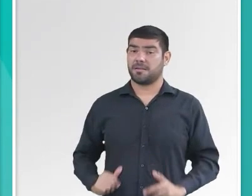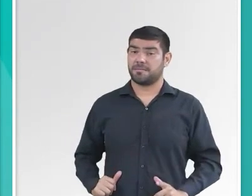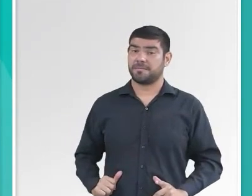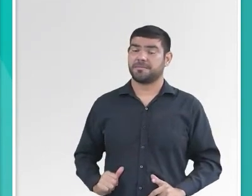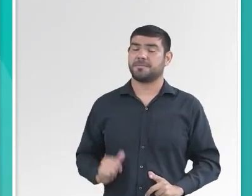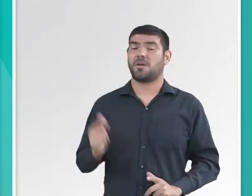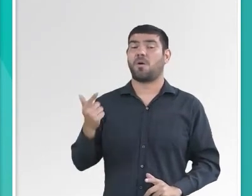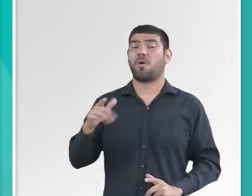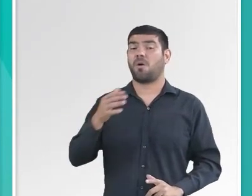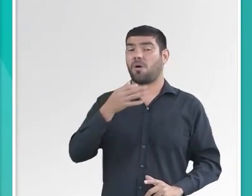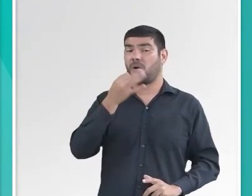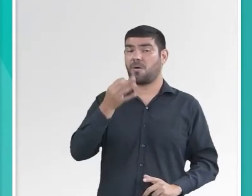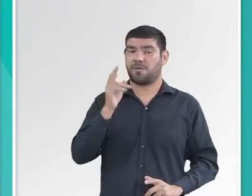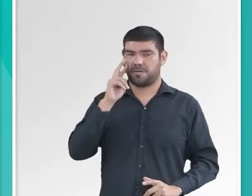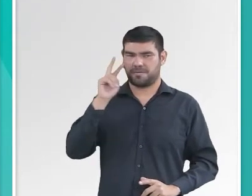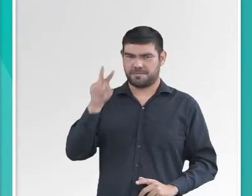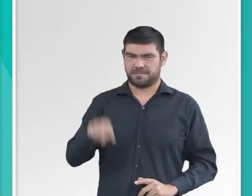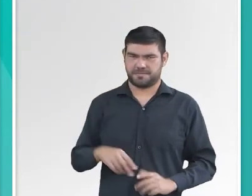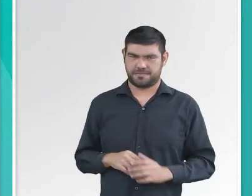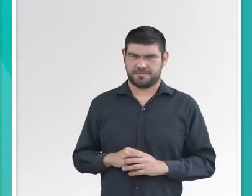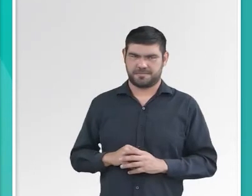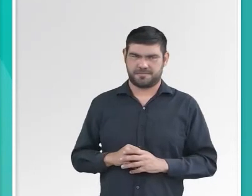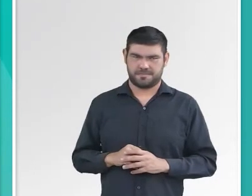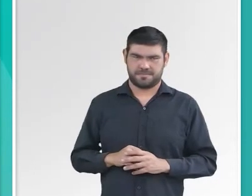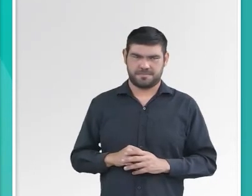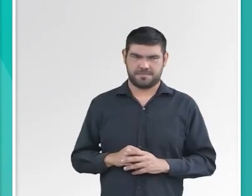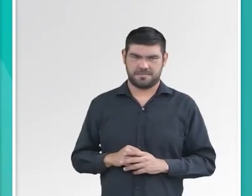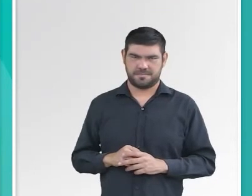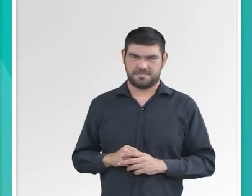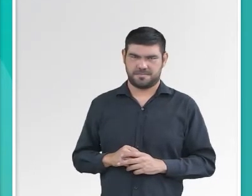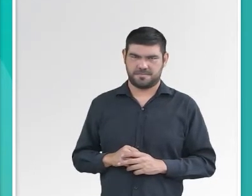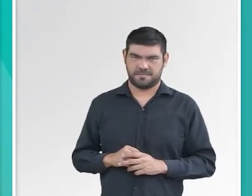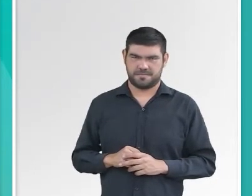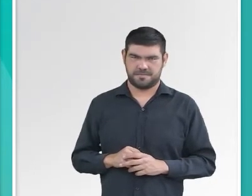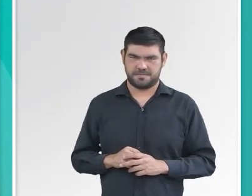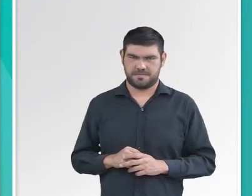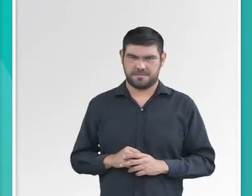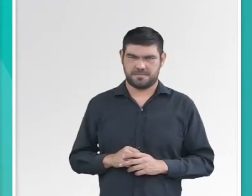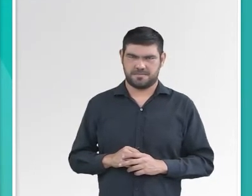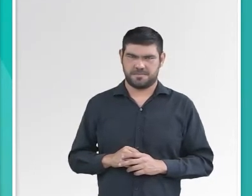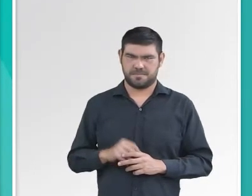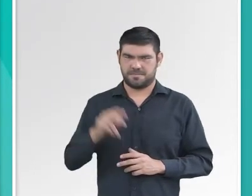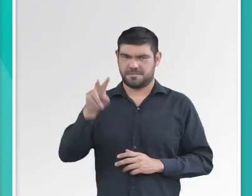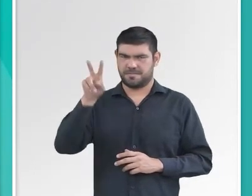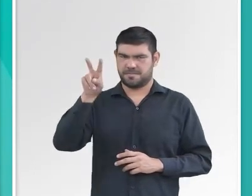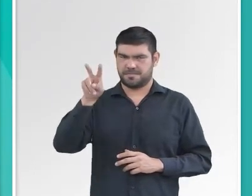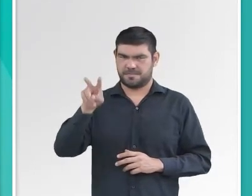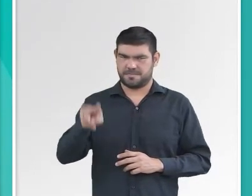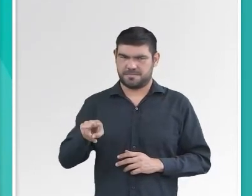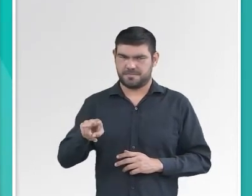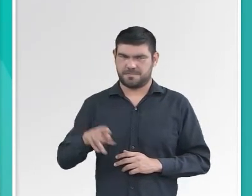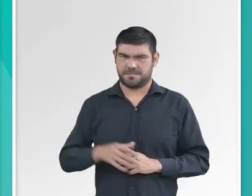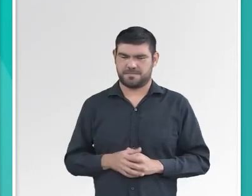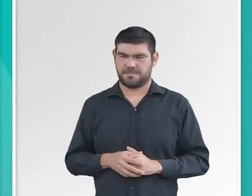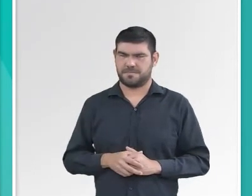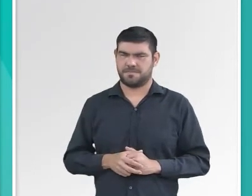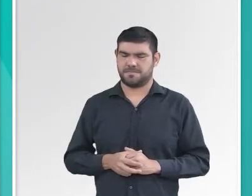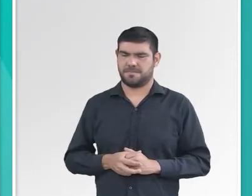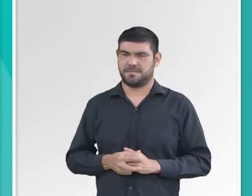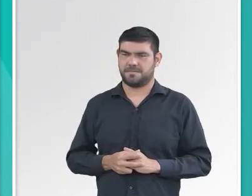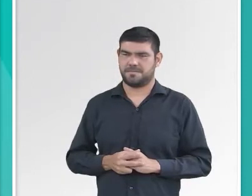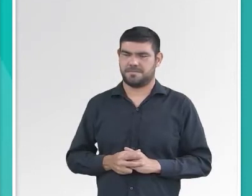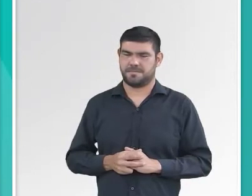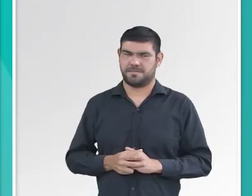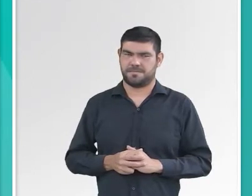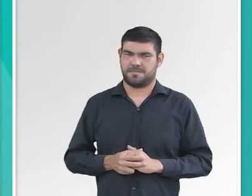último parágrafo. Com a devida consciência dos foliões de que é preciso manter os espaços públicos limpos,